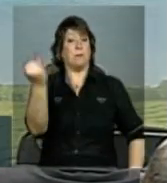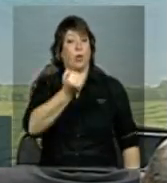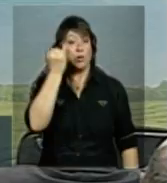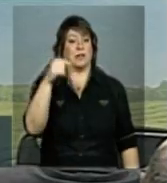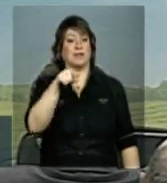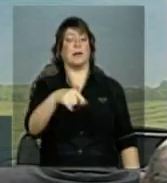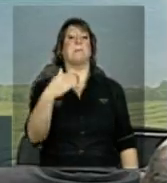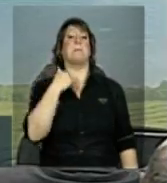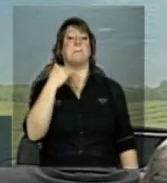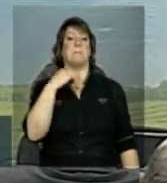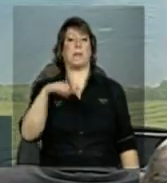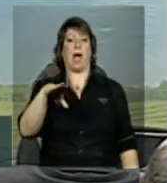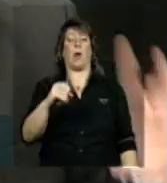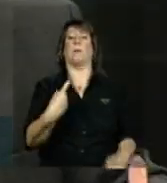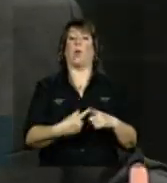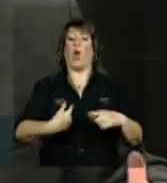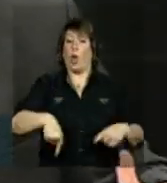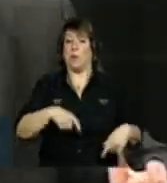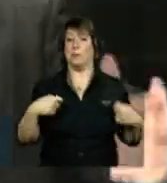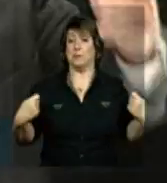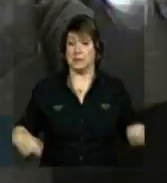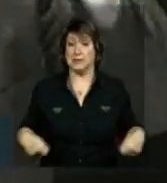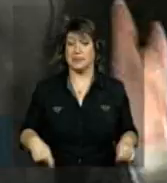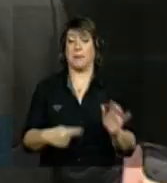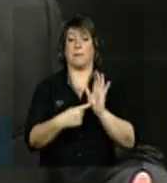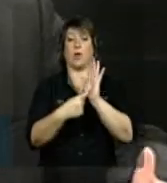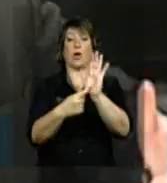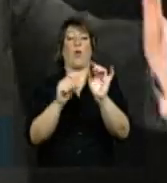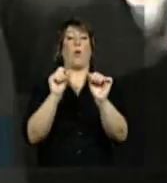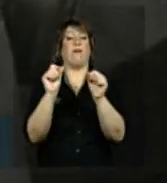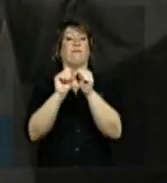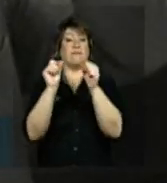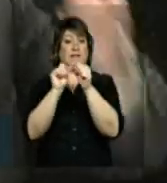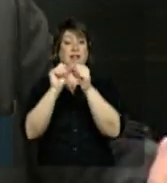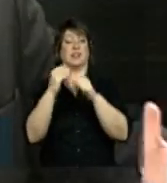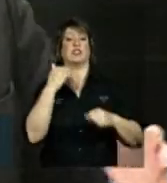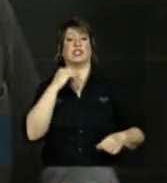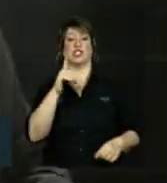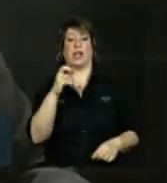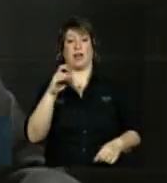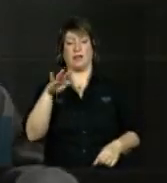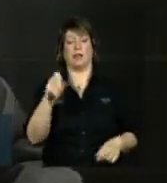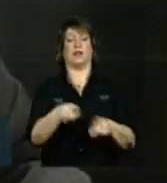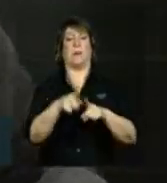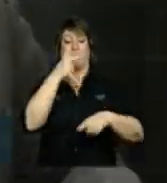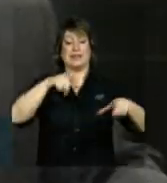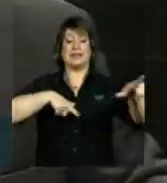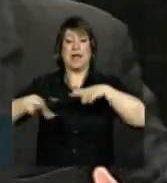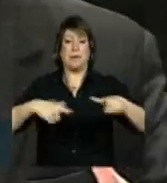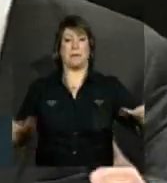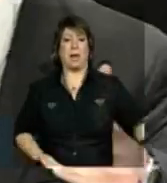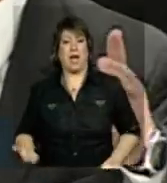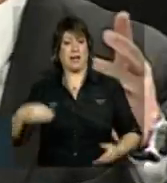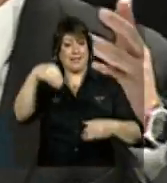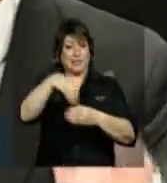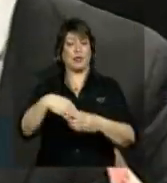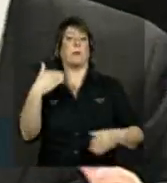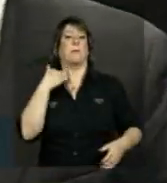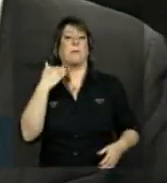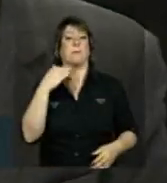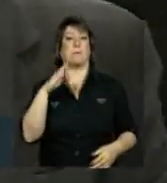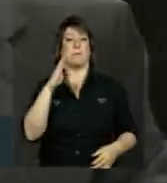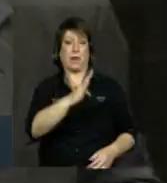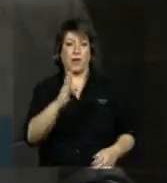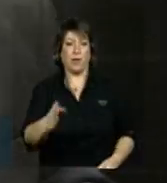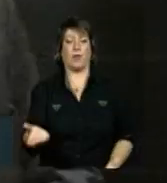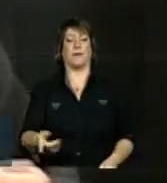banco, porque nós precisamos mostrar o que fazem os gerentes, o que fazem os servidores desse banco, os que fazem os demais vice-presidentes